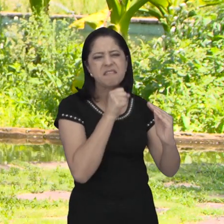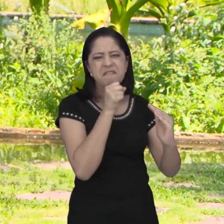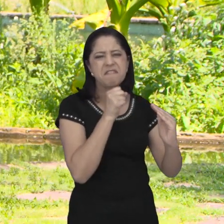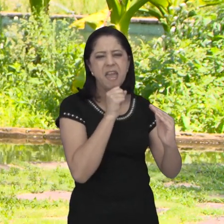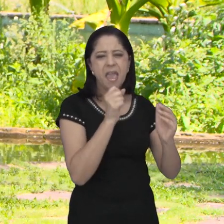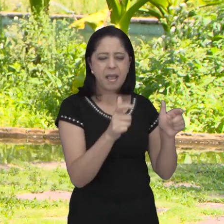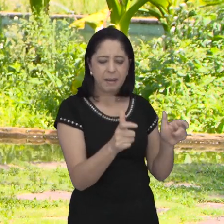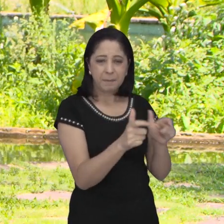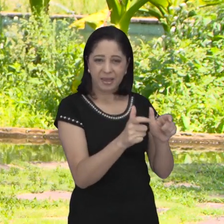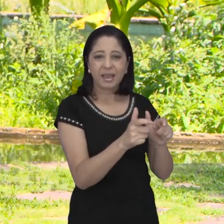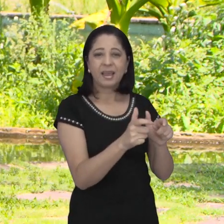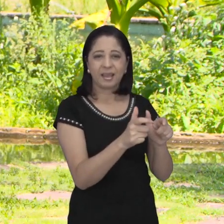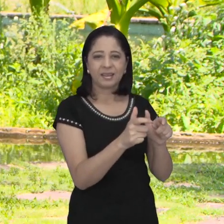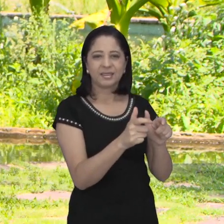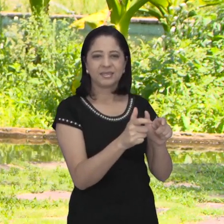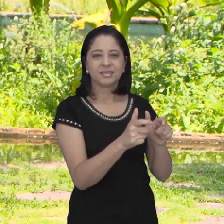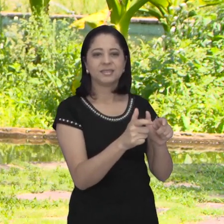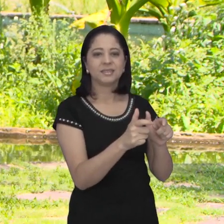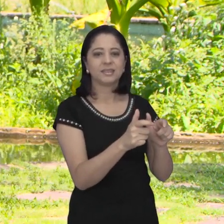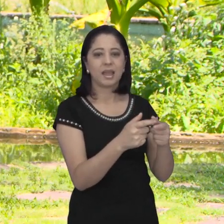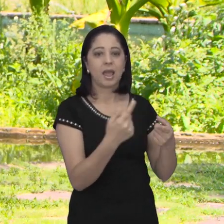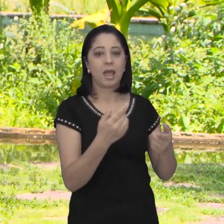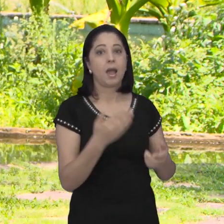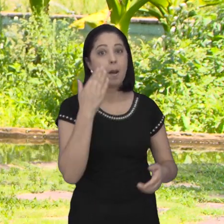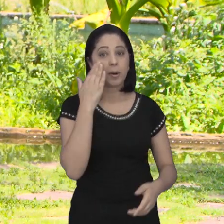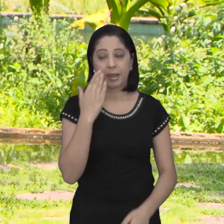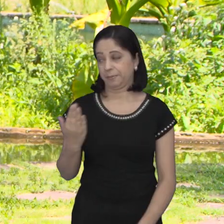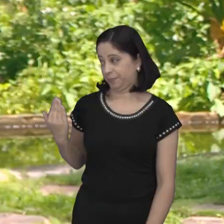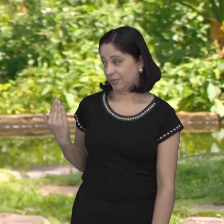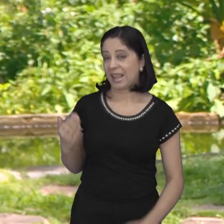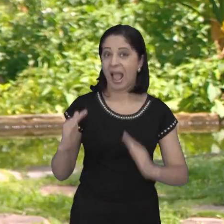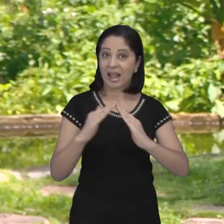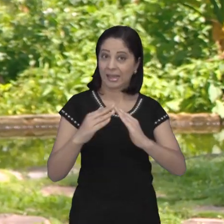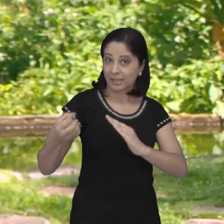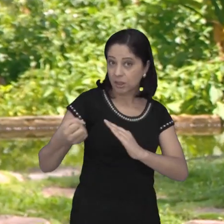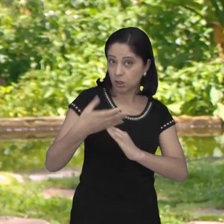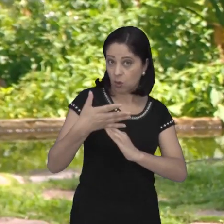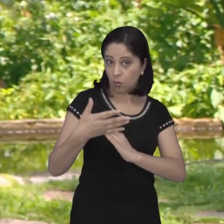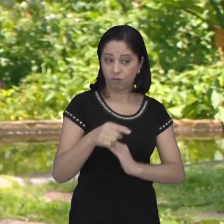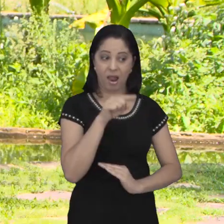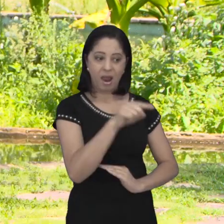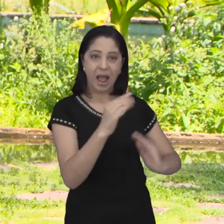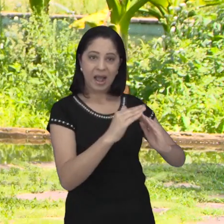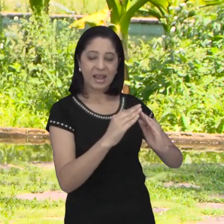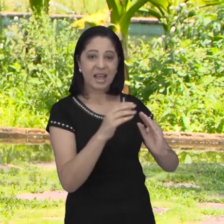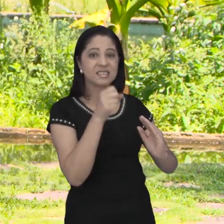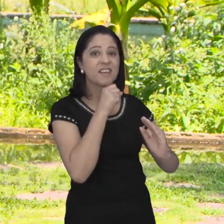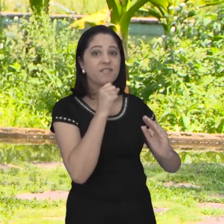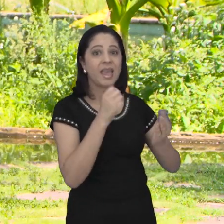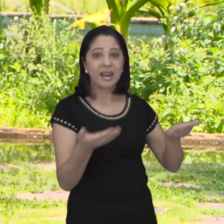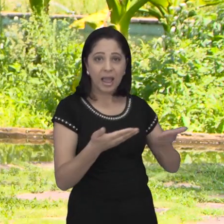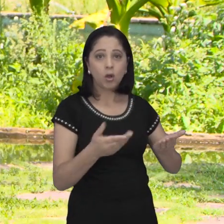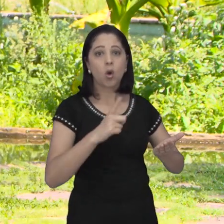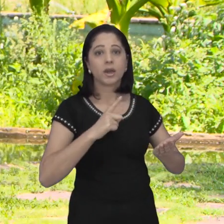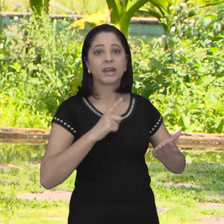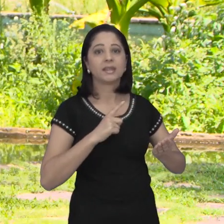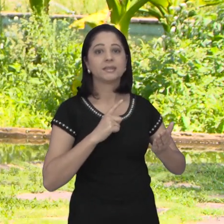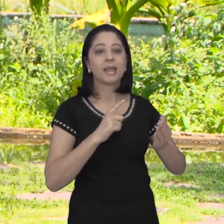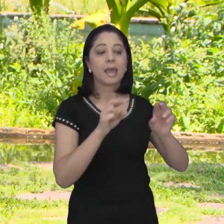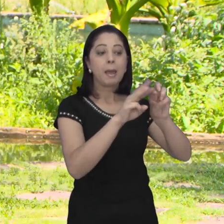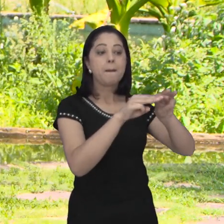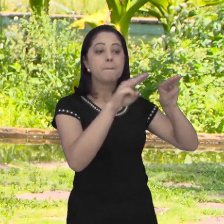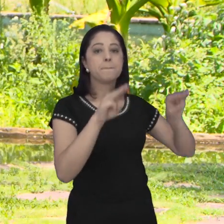comprar e transformar a fábrica, que era de sarja, em cobertor. E eles financiaram, o próprio